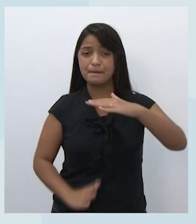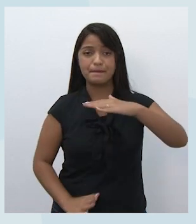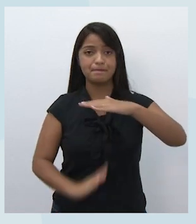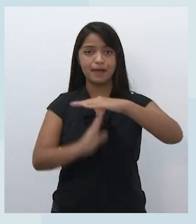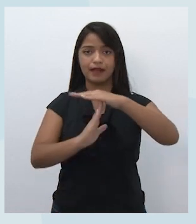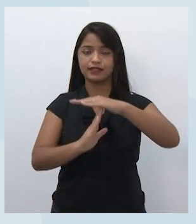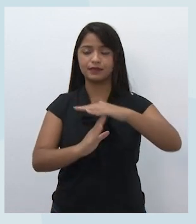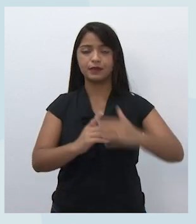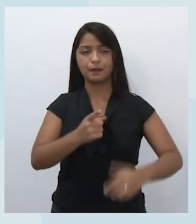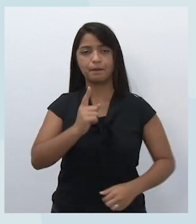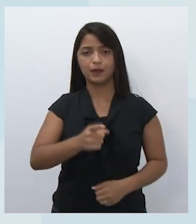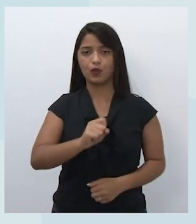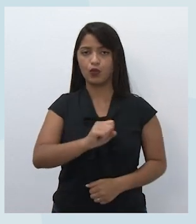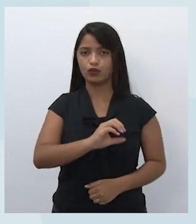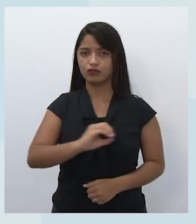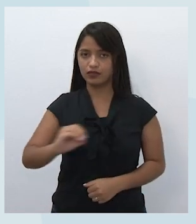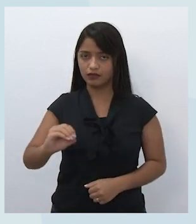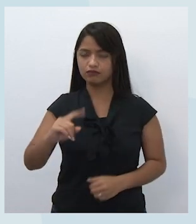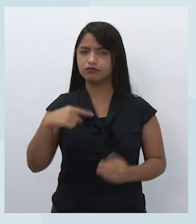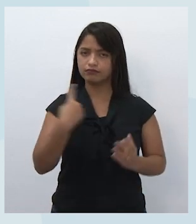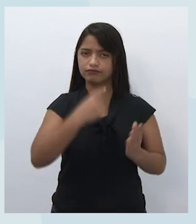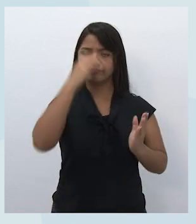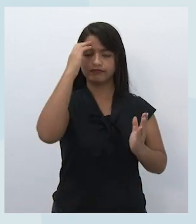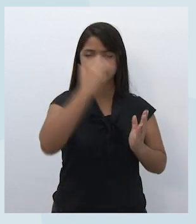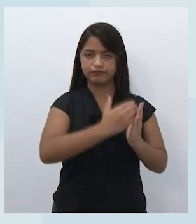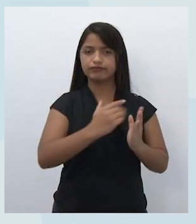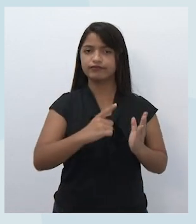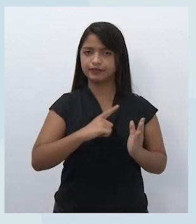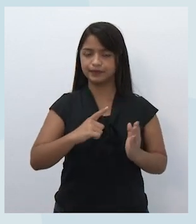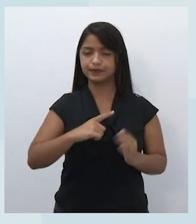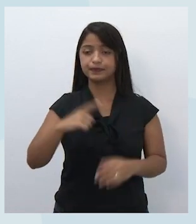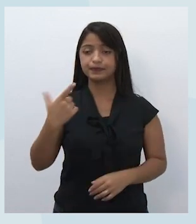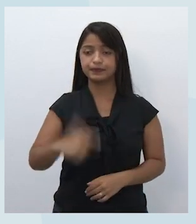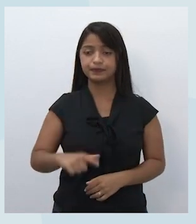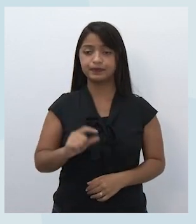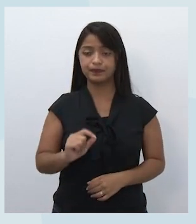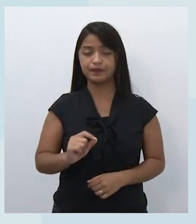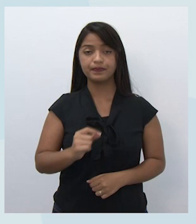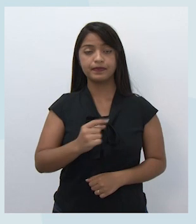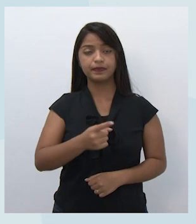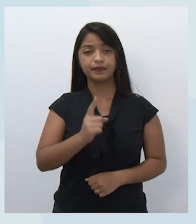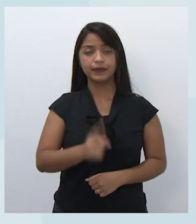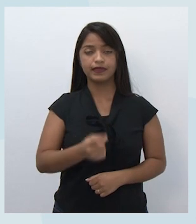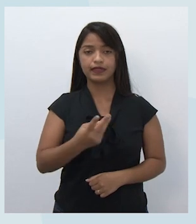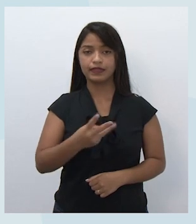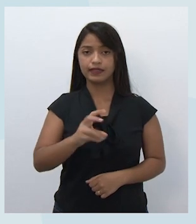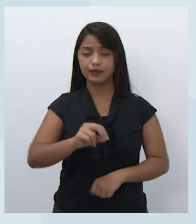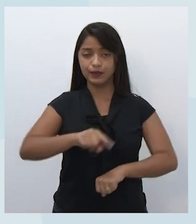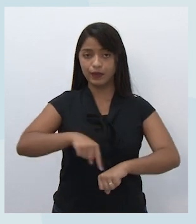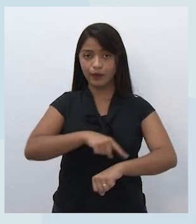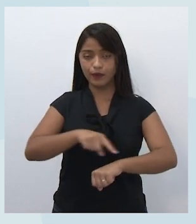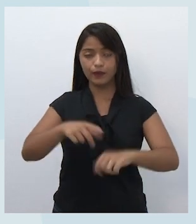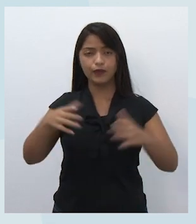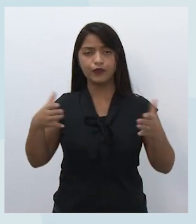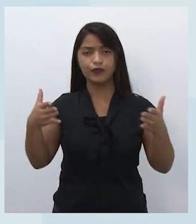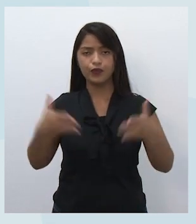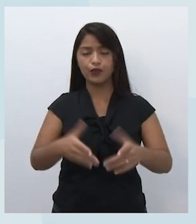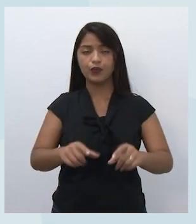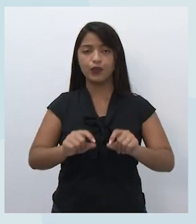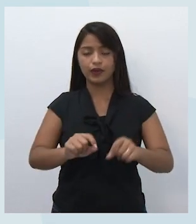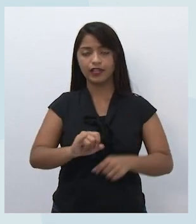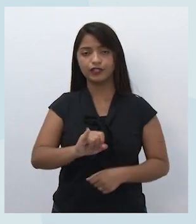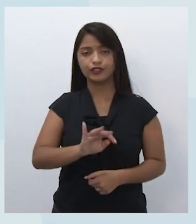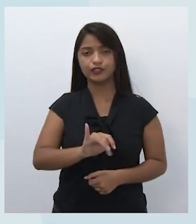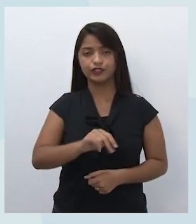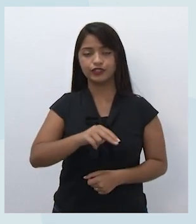Então, estamos cumprindo a legislação. E 1.350 horas serão destinadas aos itinerários